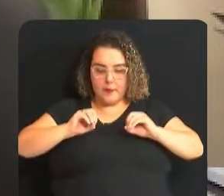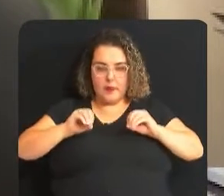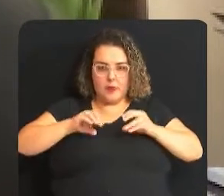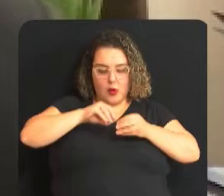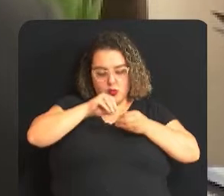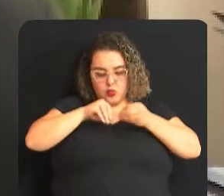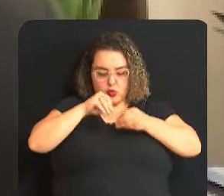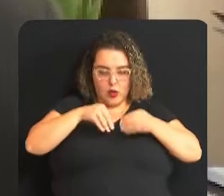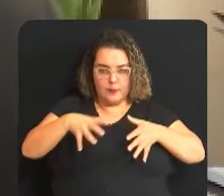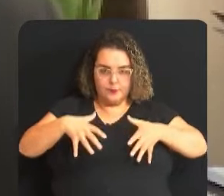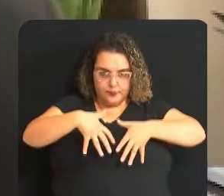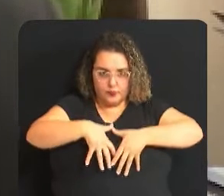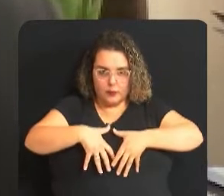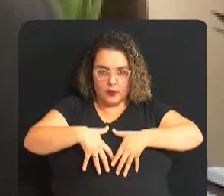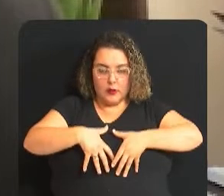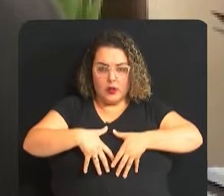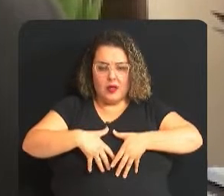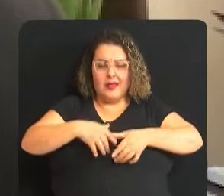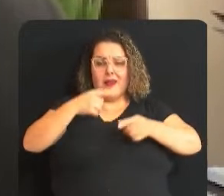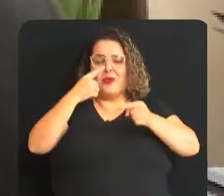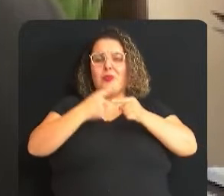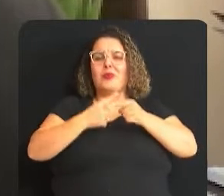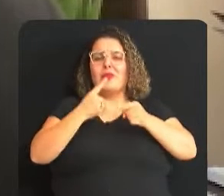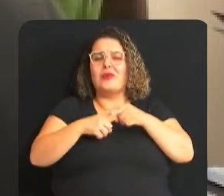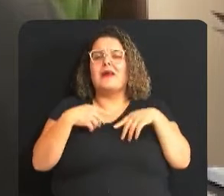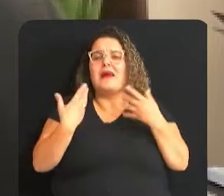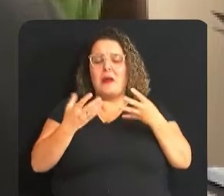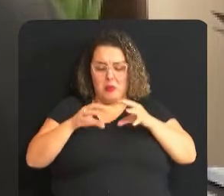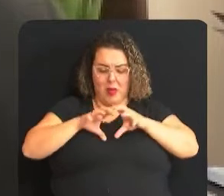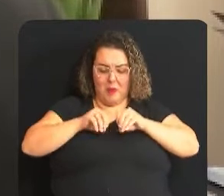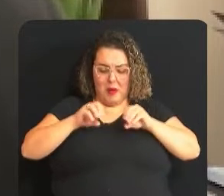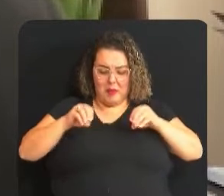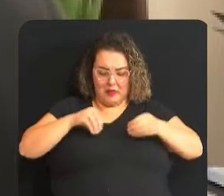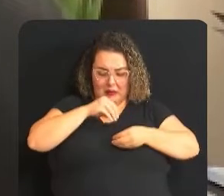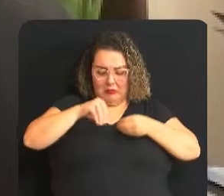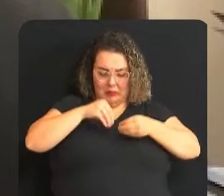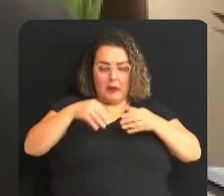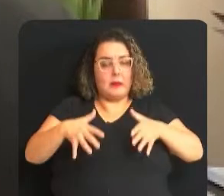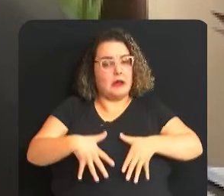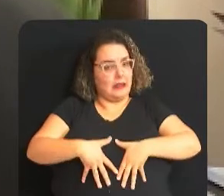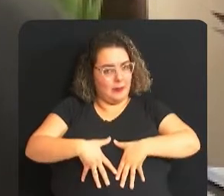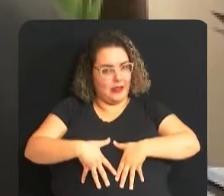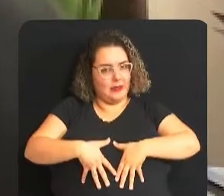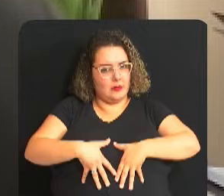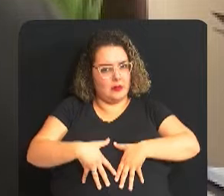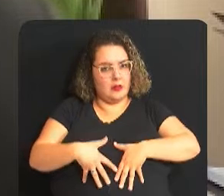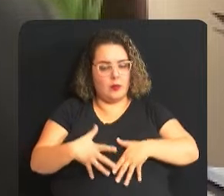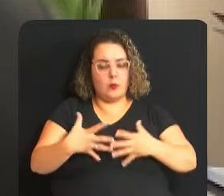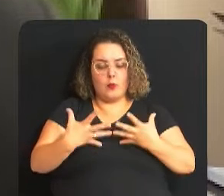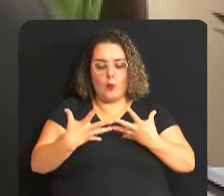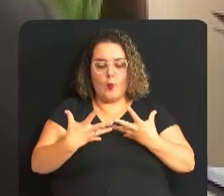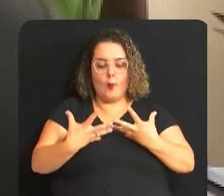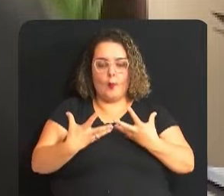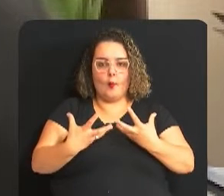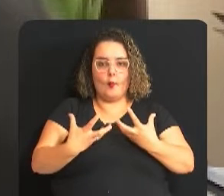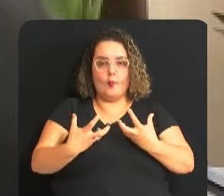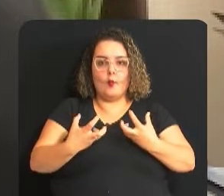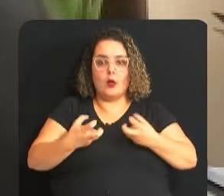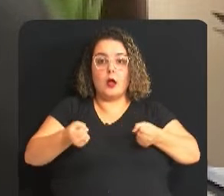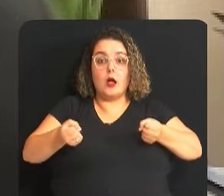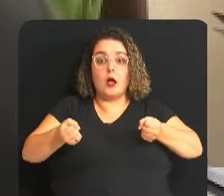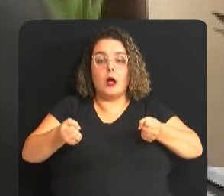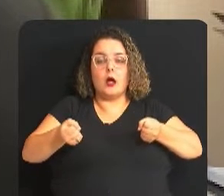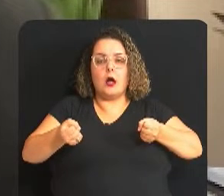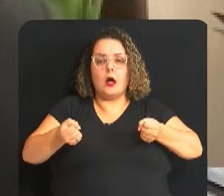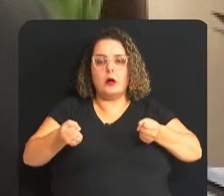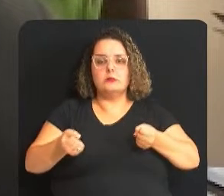barriga. E para que serve essa linguiça enrolada na barriga? Ela começa a absorver os alimentos. Então, ela absorve o